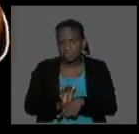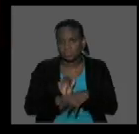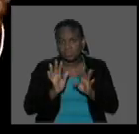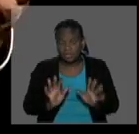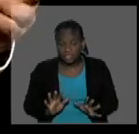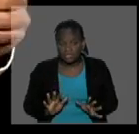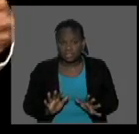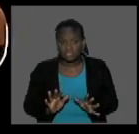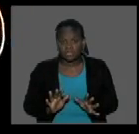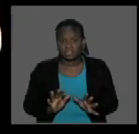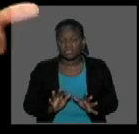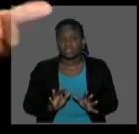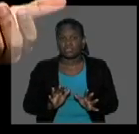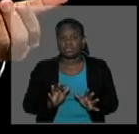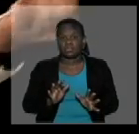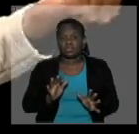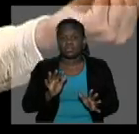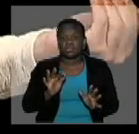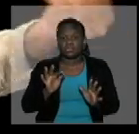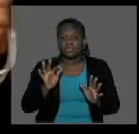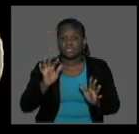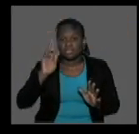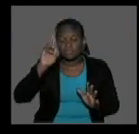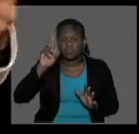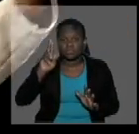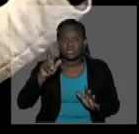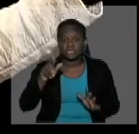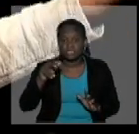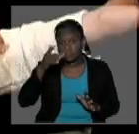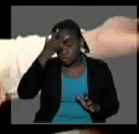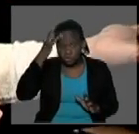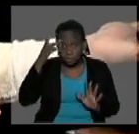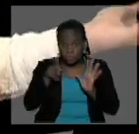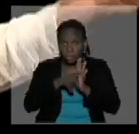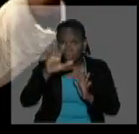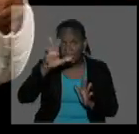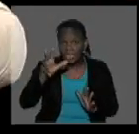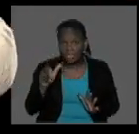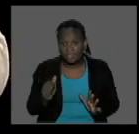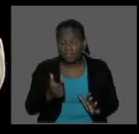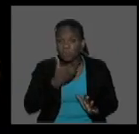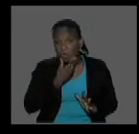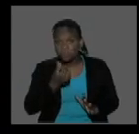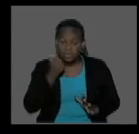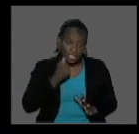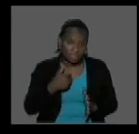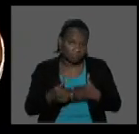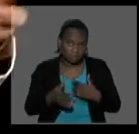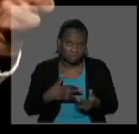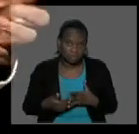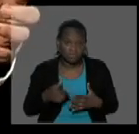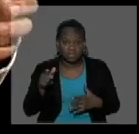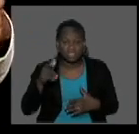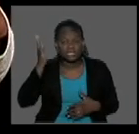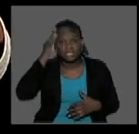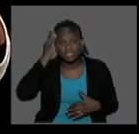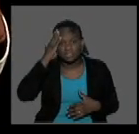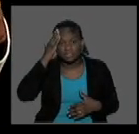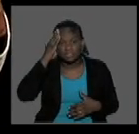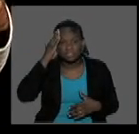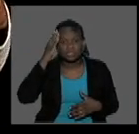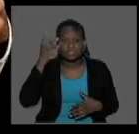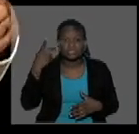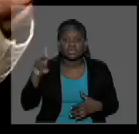Tal. Então, a função do ser africano, do ser mulher, o homem africano, é você